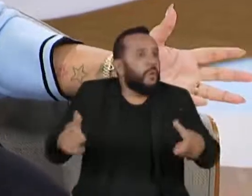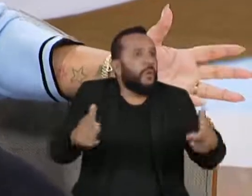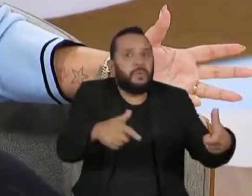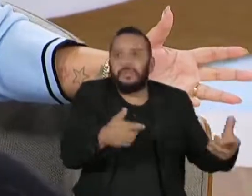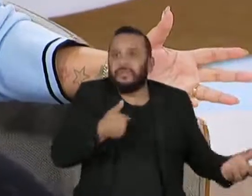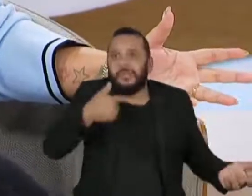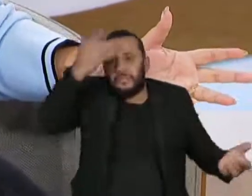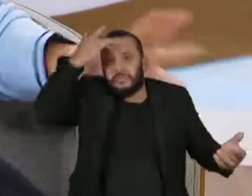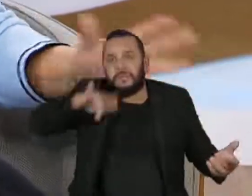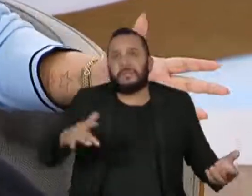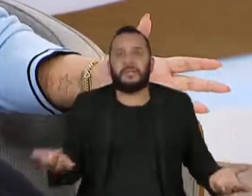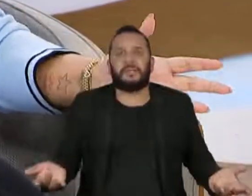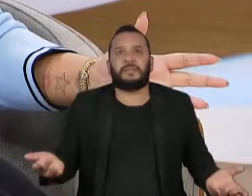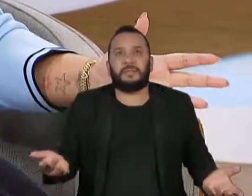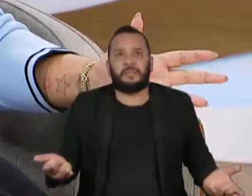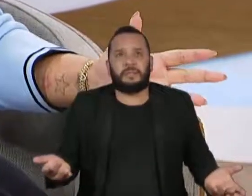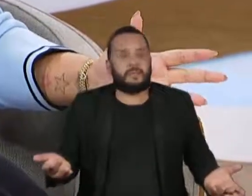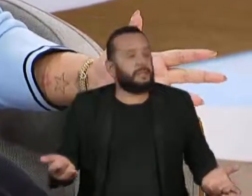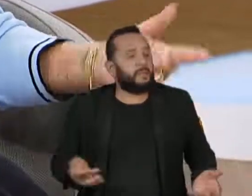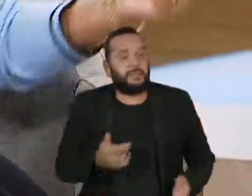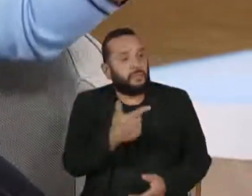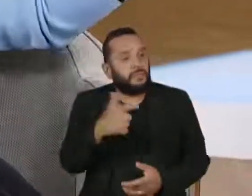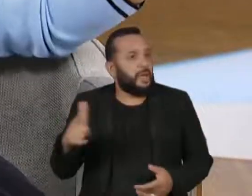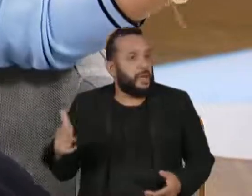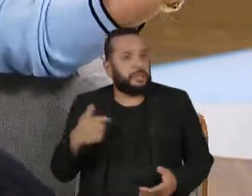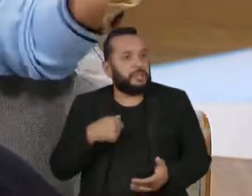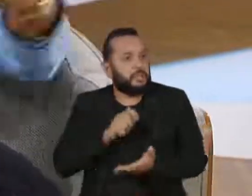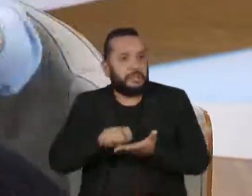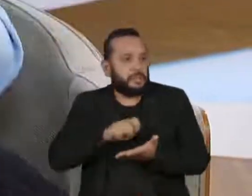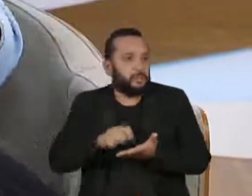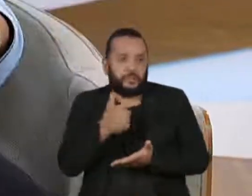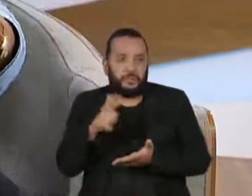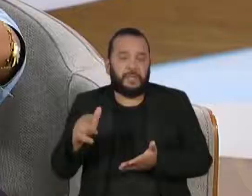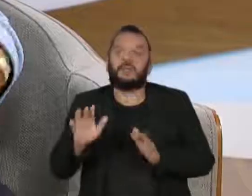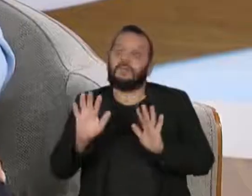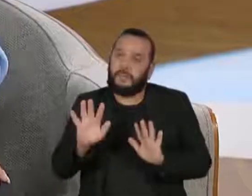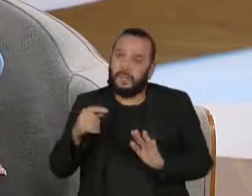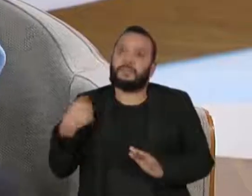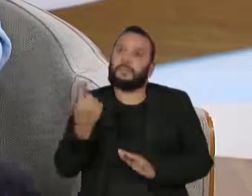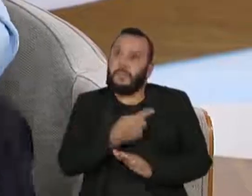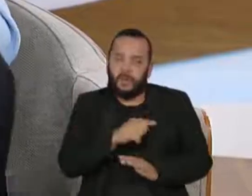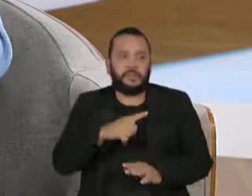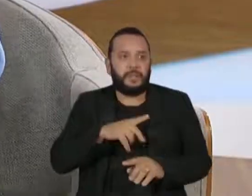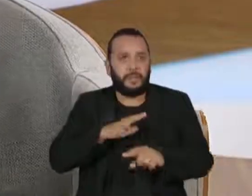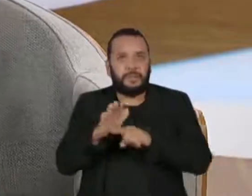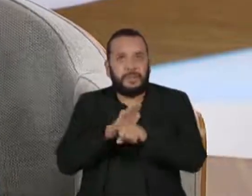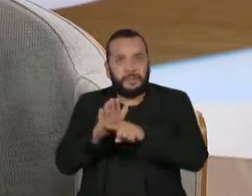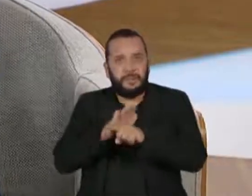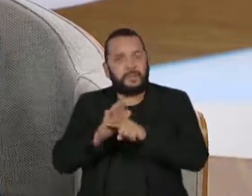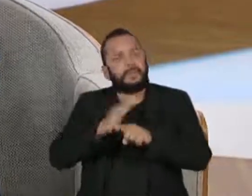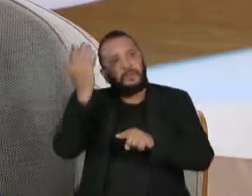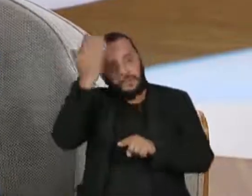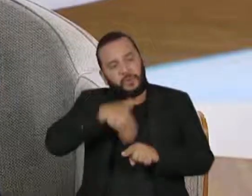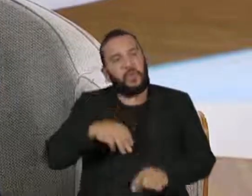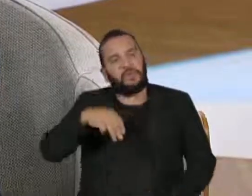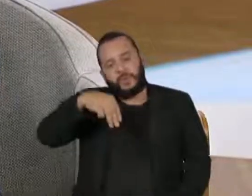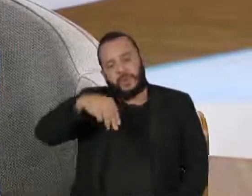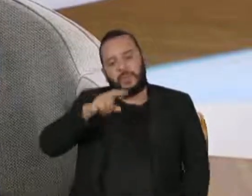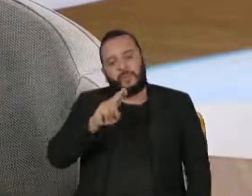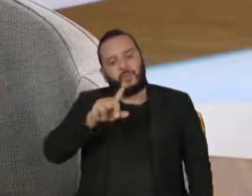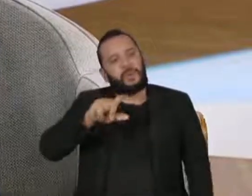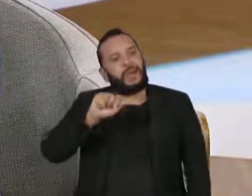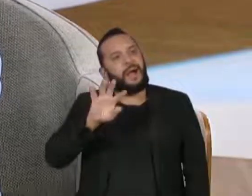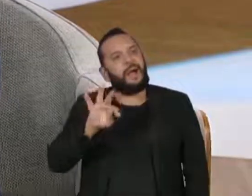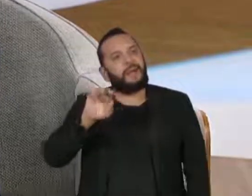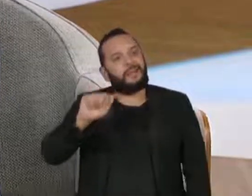escrito isso? Realmente não está escrito em lugar nenhum, não estava, mas a gente tem historiadores que mostram que mulata eram os filhos das